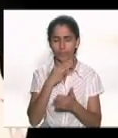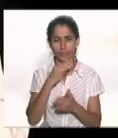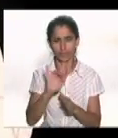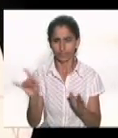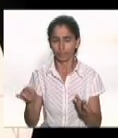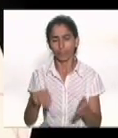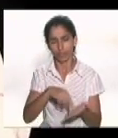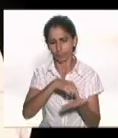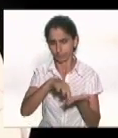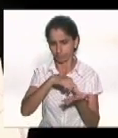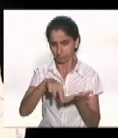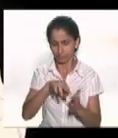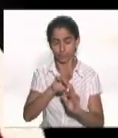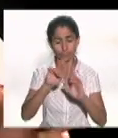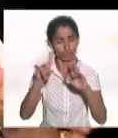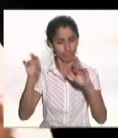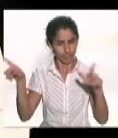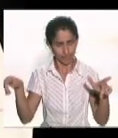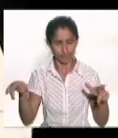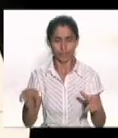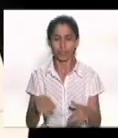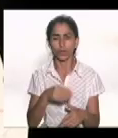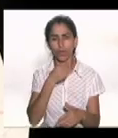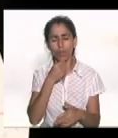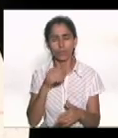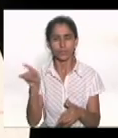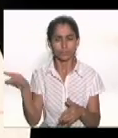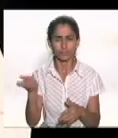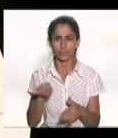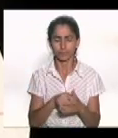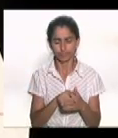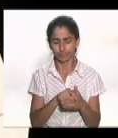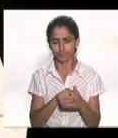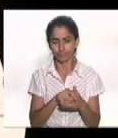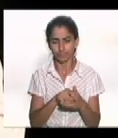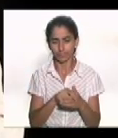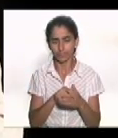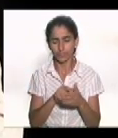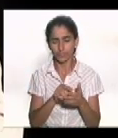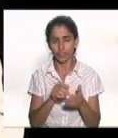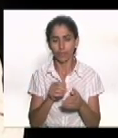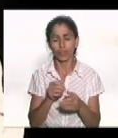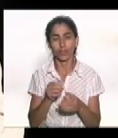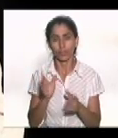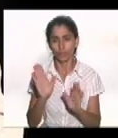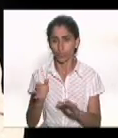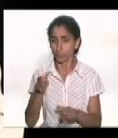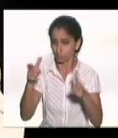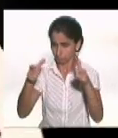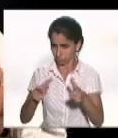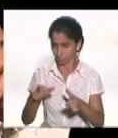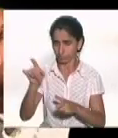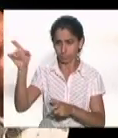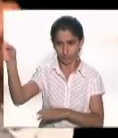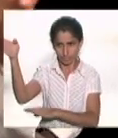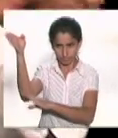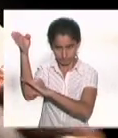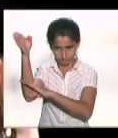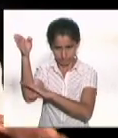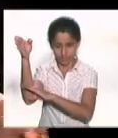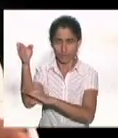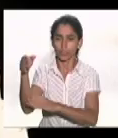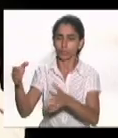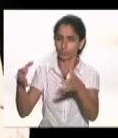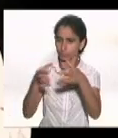e muito twist, muito não sei o quê. James Brown, ele estava num hotel, a